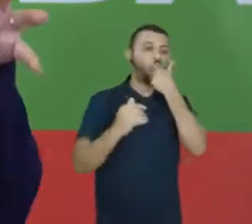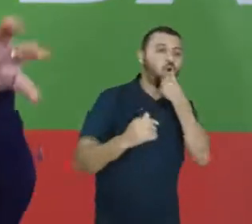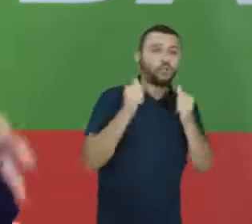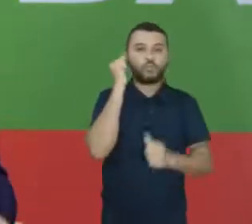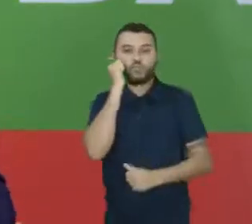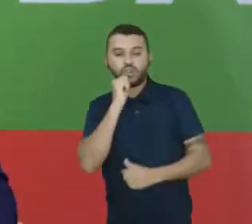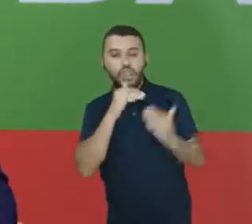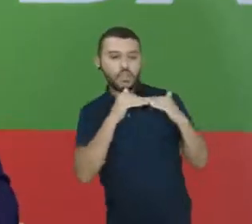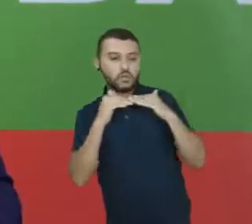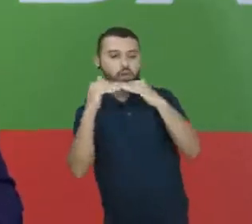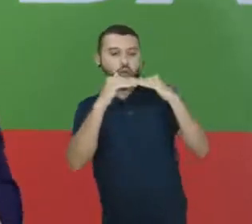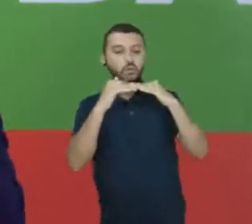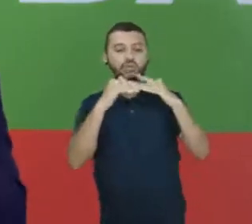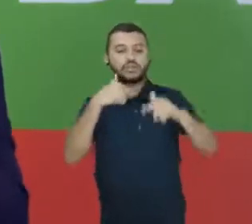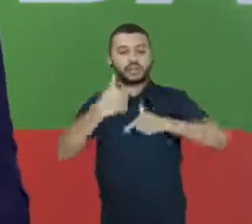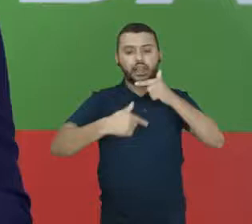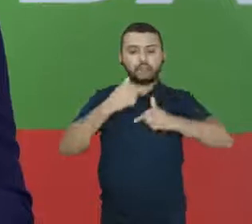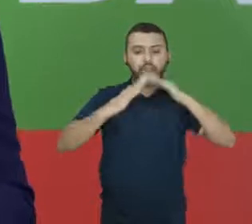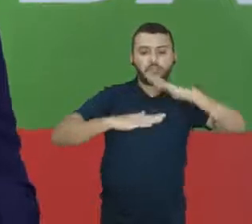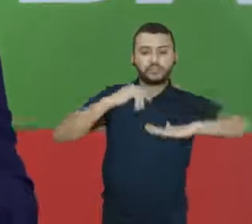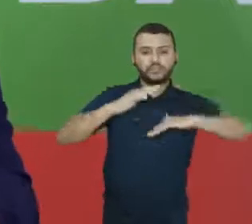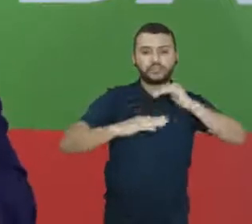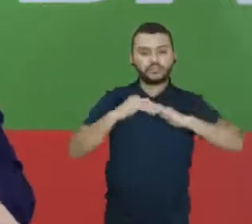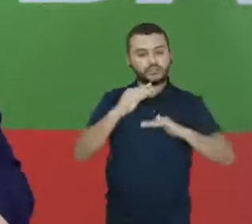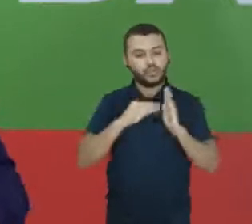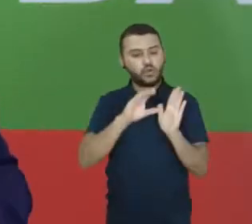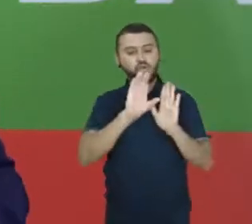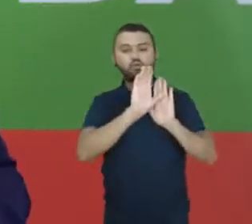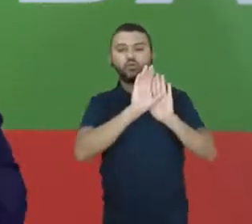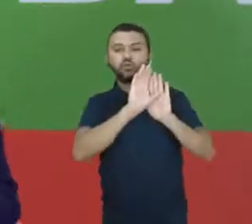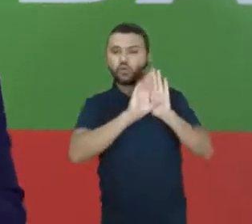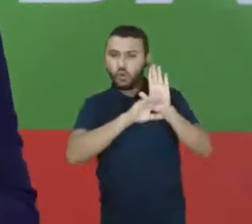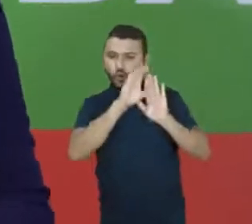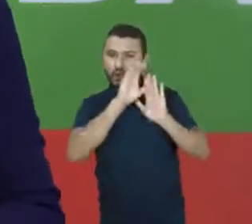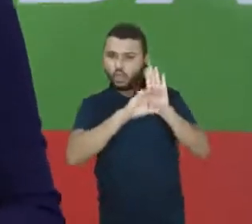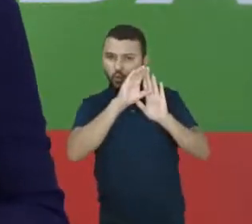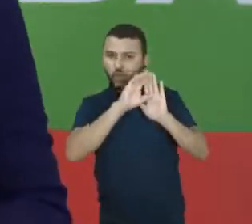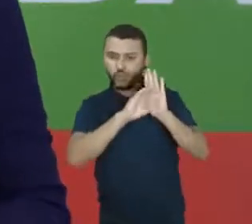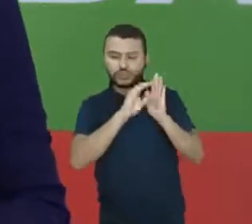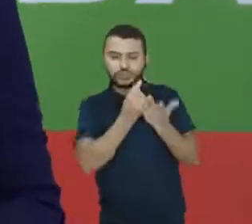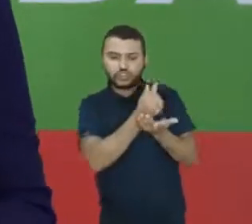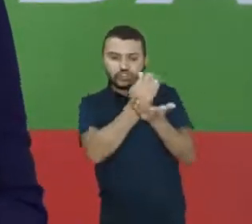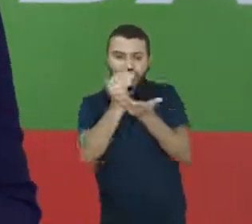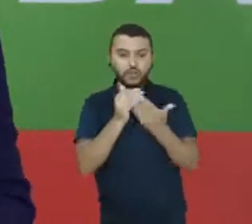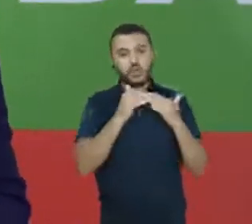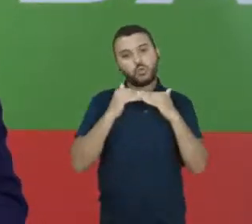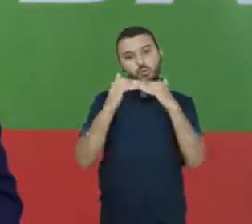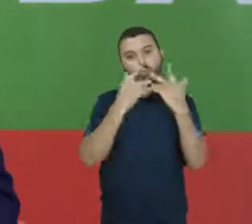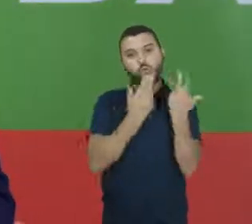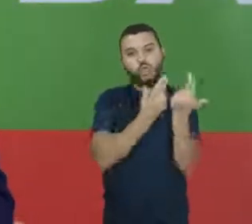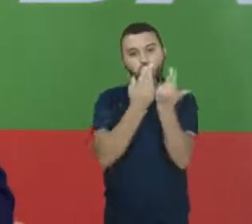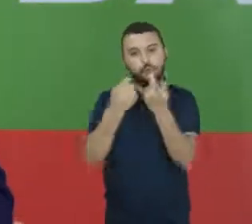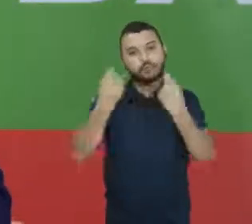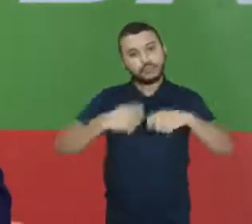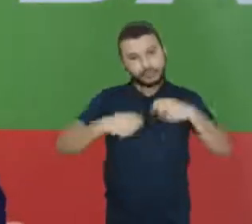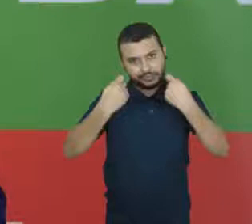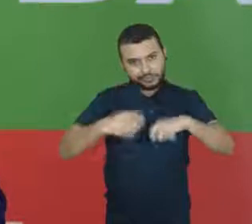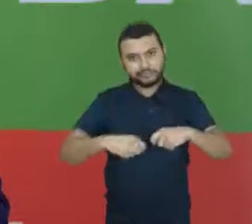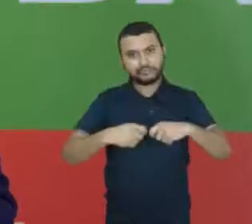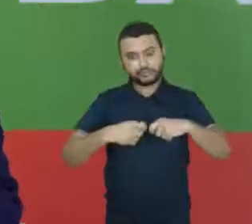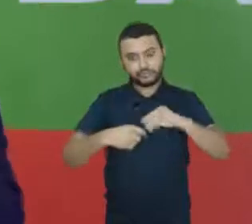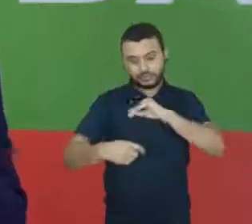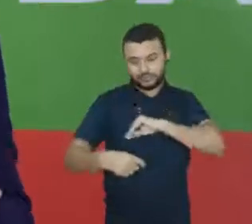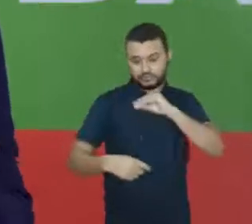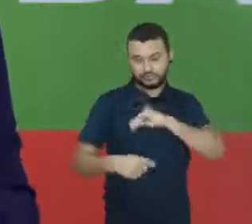funções, tendo o mesmo currículo na questão salarial. E, por fim, quando se compromete conosco, com o